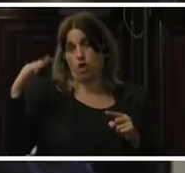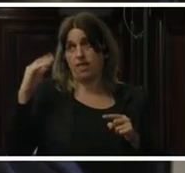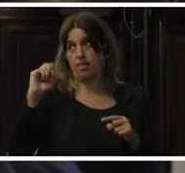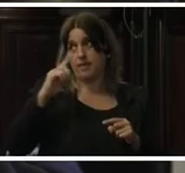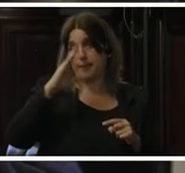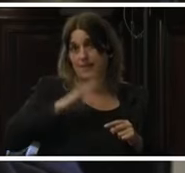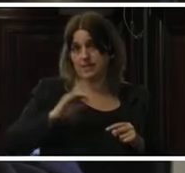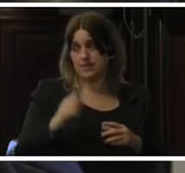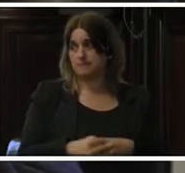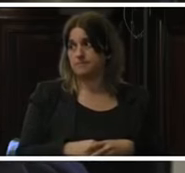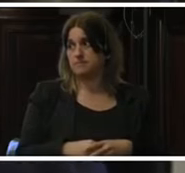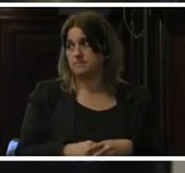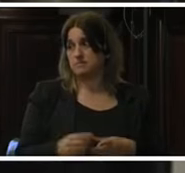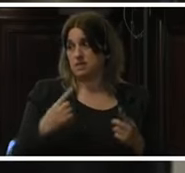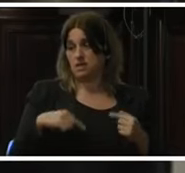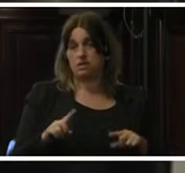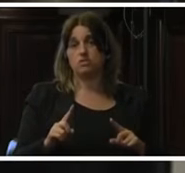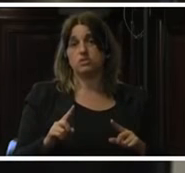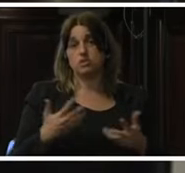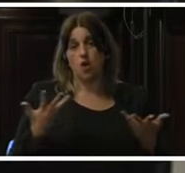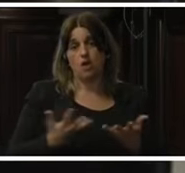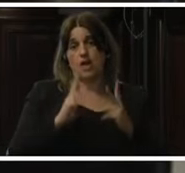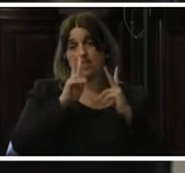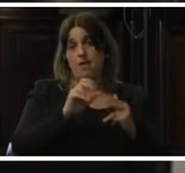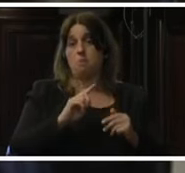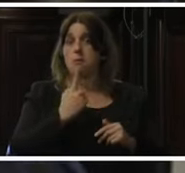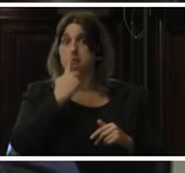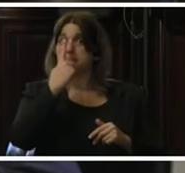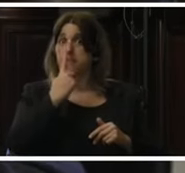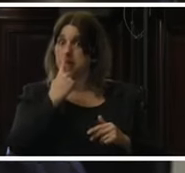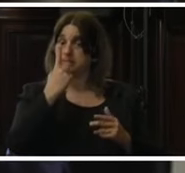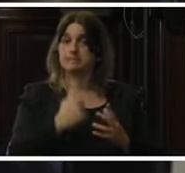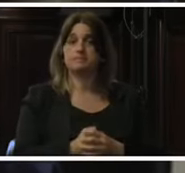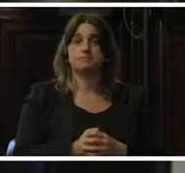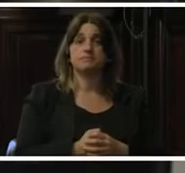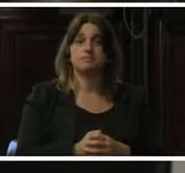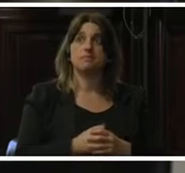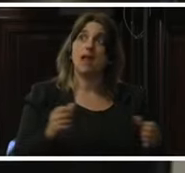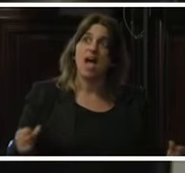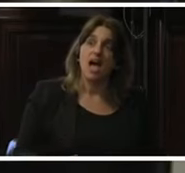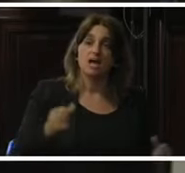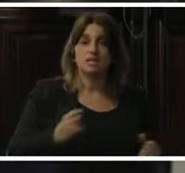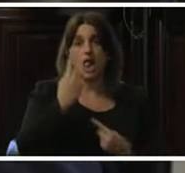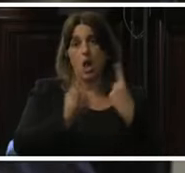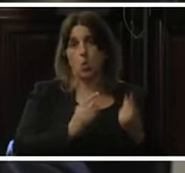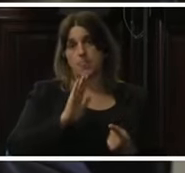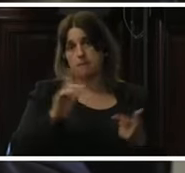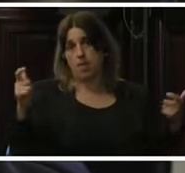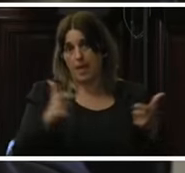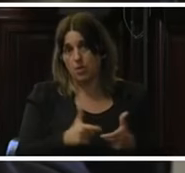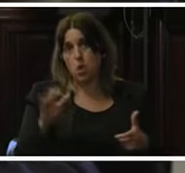ss interece para ajudar algum tipo de reunião ou encontro